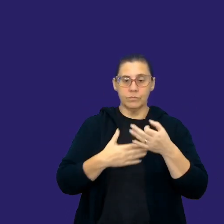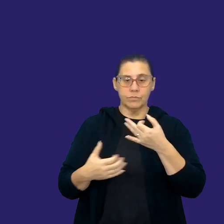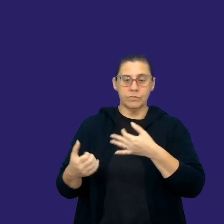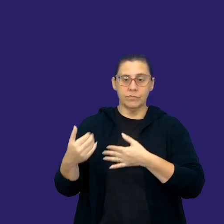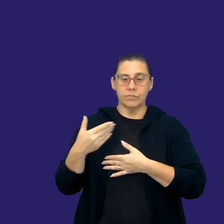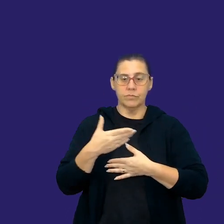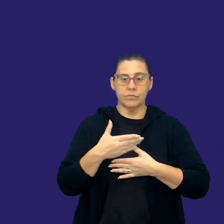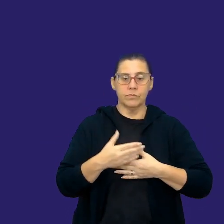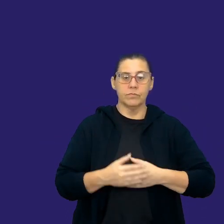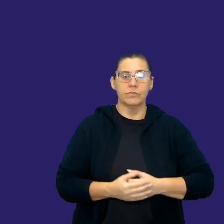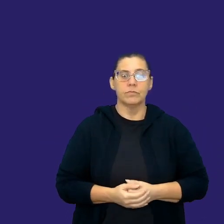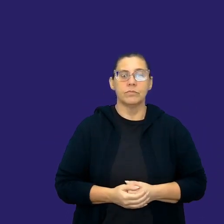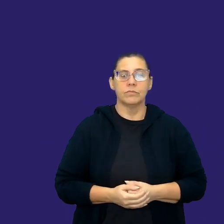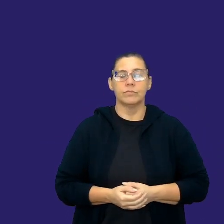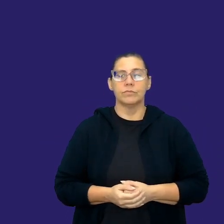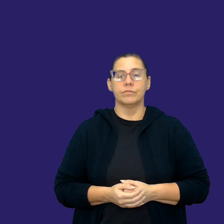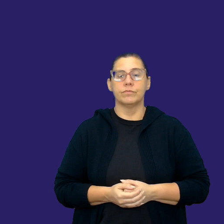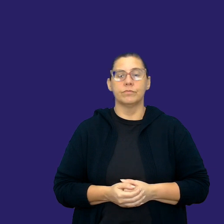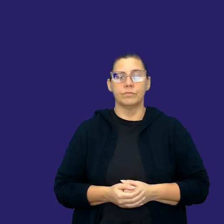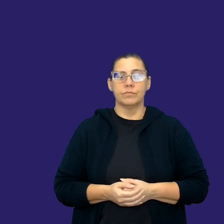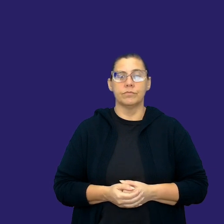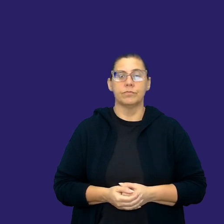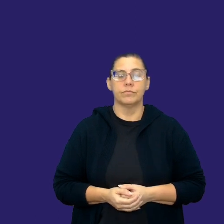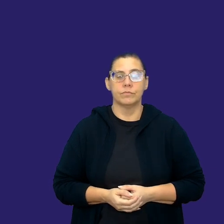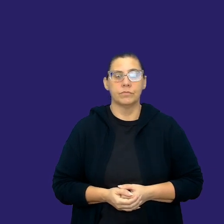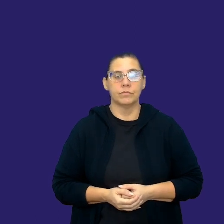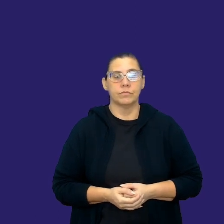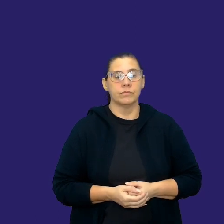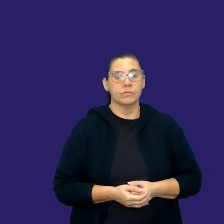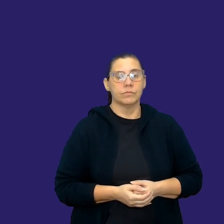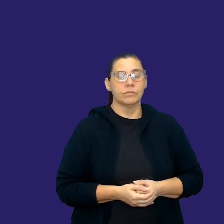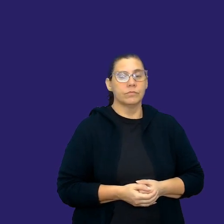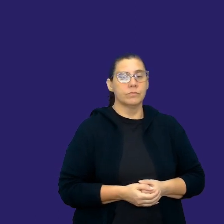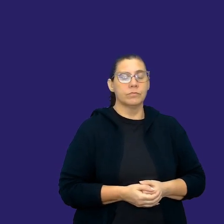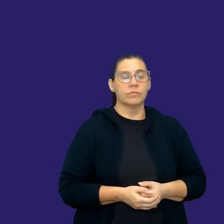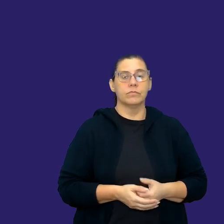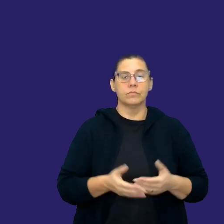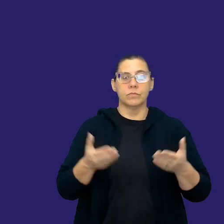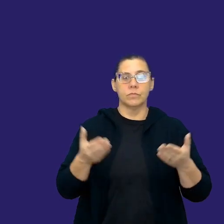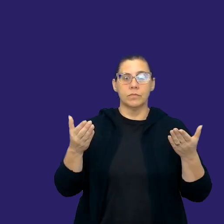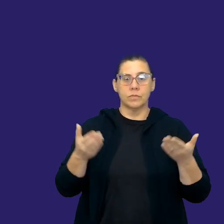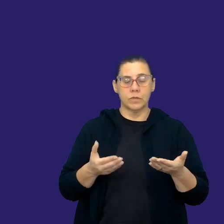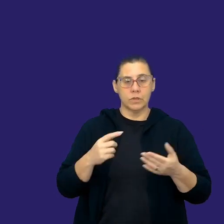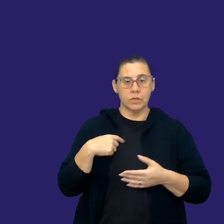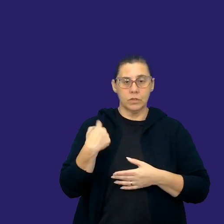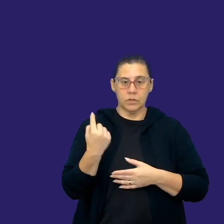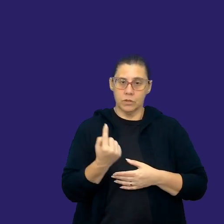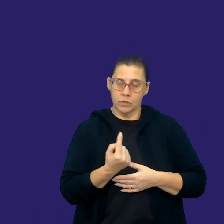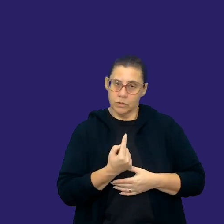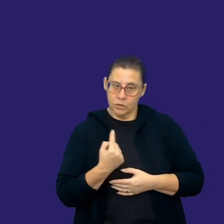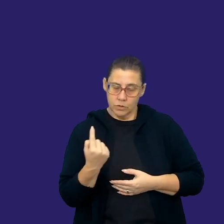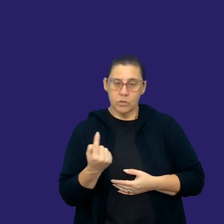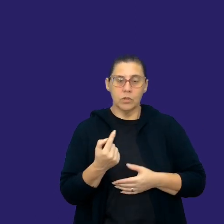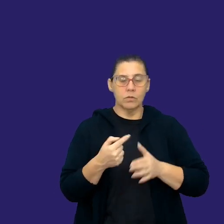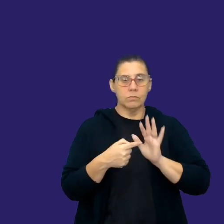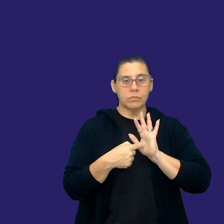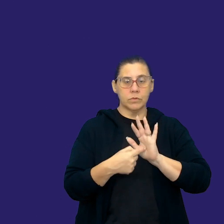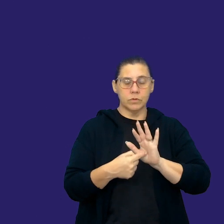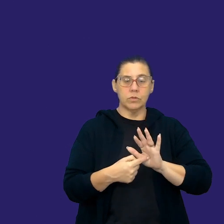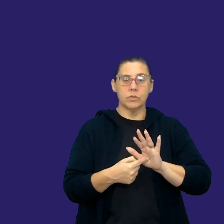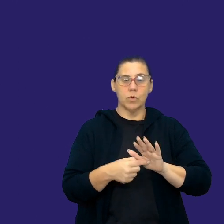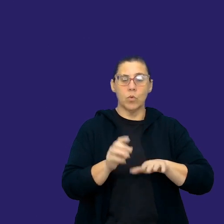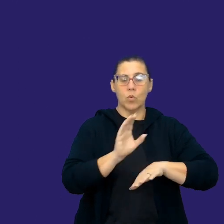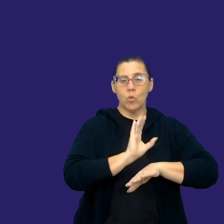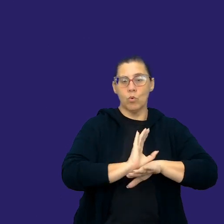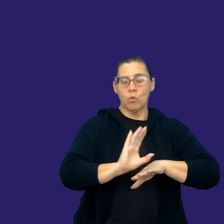feitas os devidos cumprimentos e apresentações. Hoje, pessoal, nós vamos, né, tratar da formação de